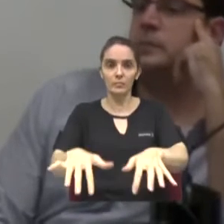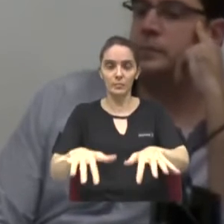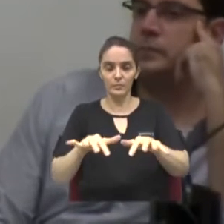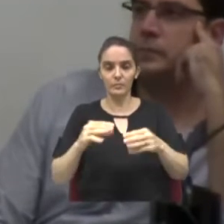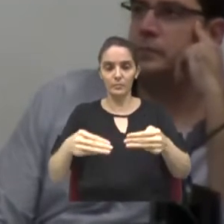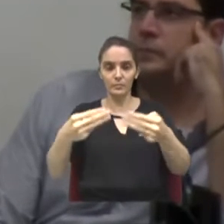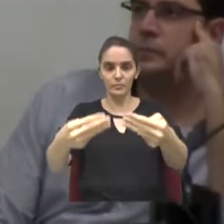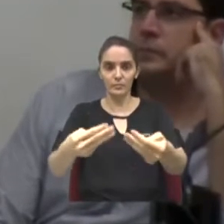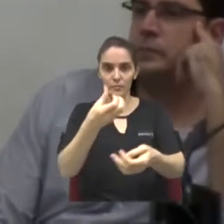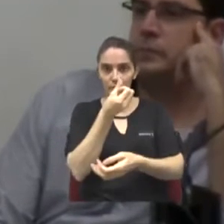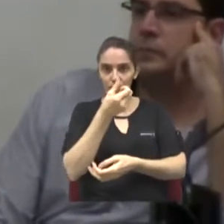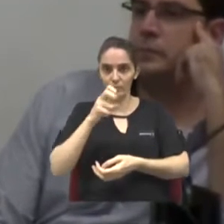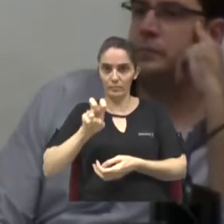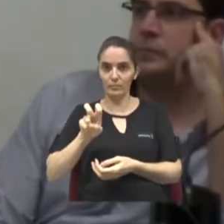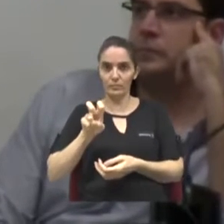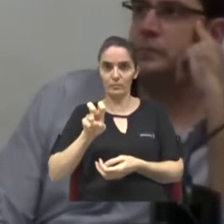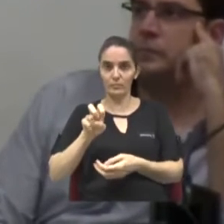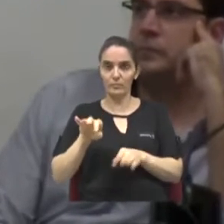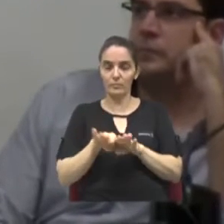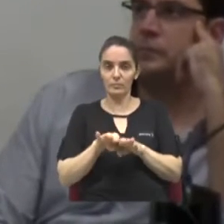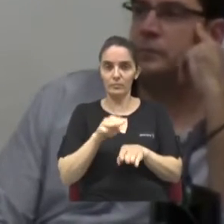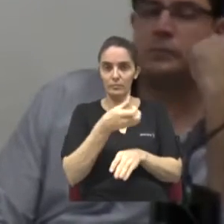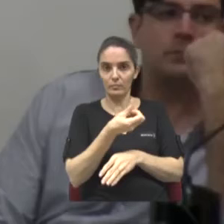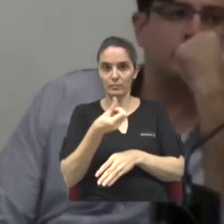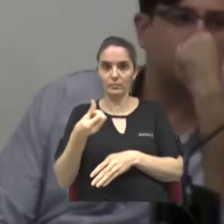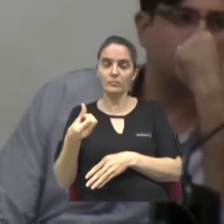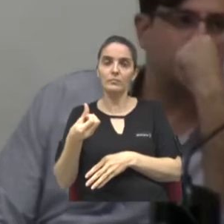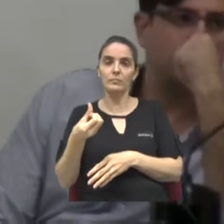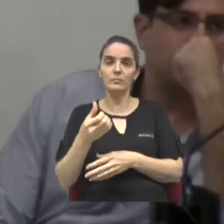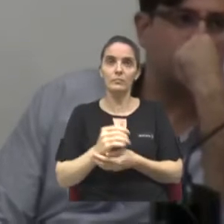moção 65 e 66,